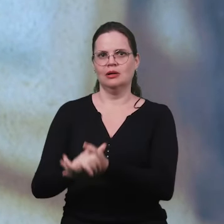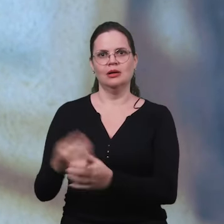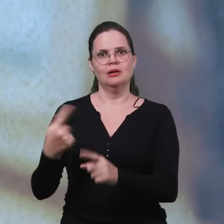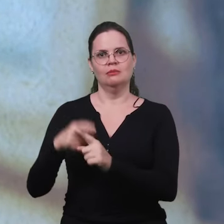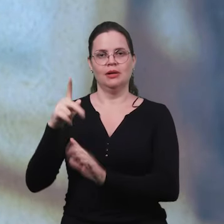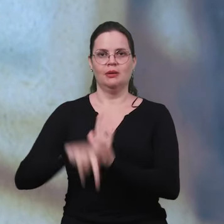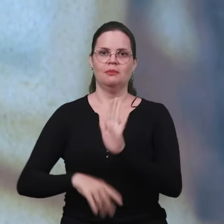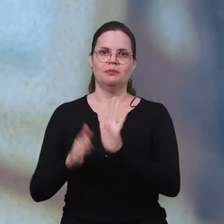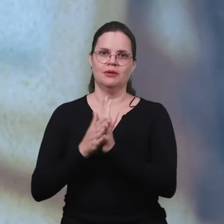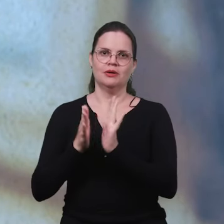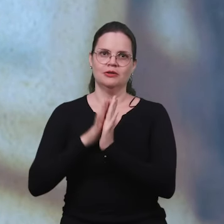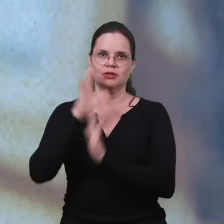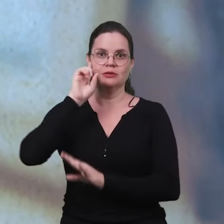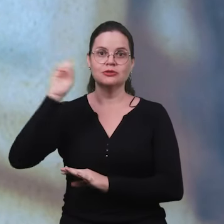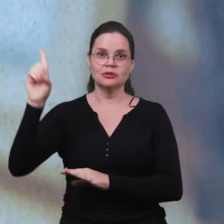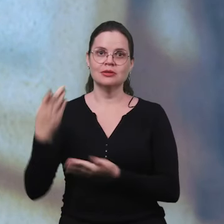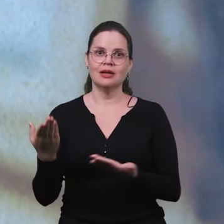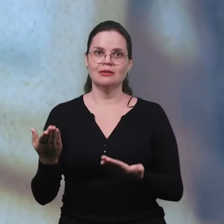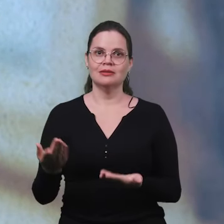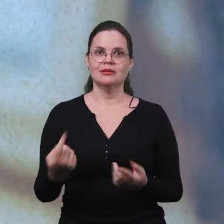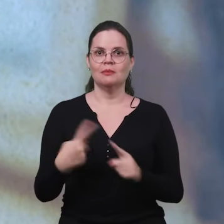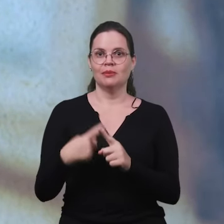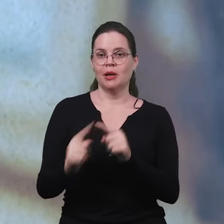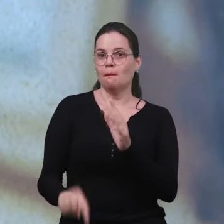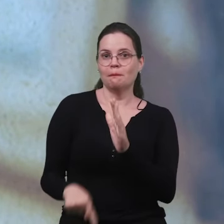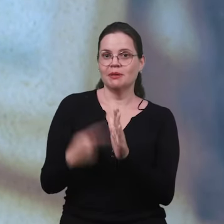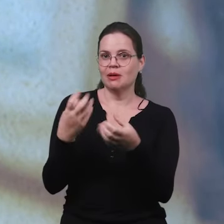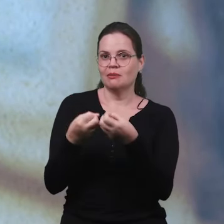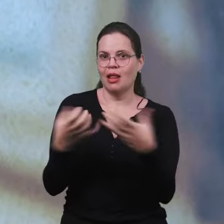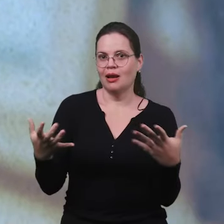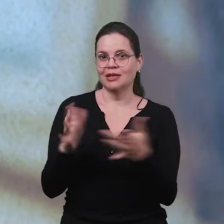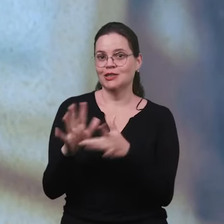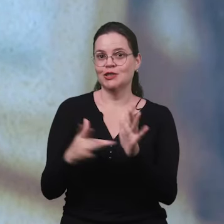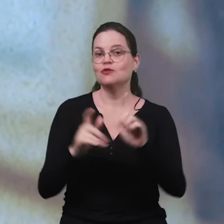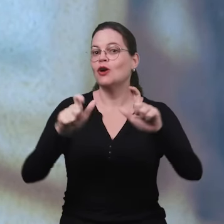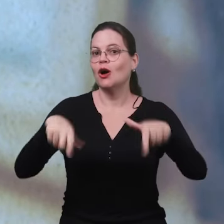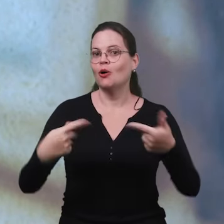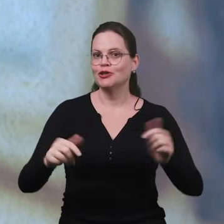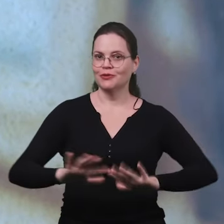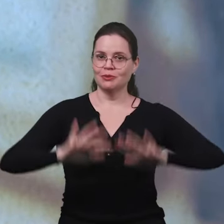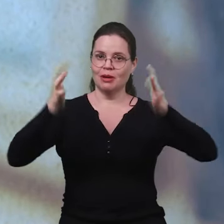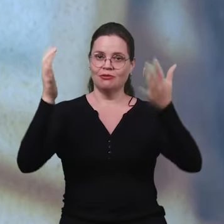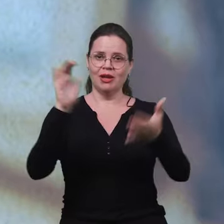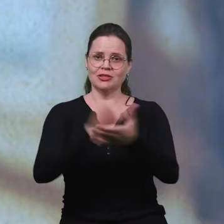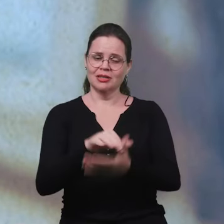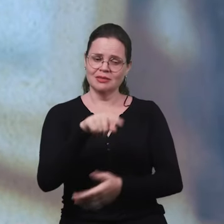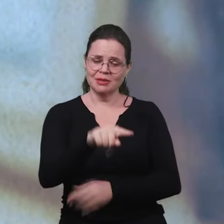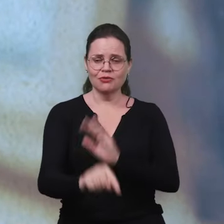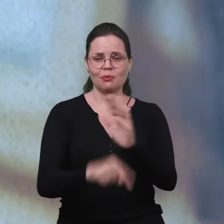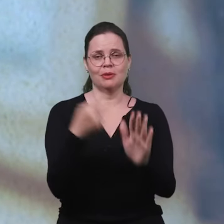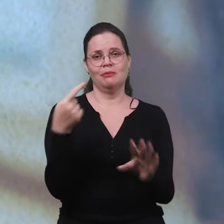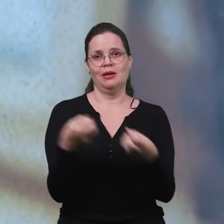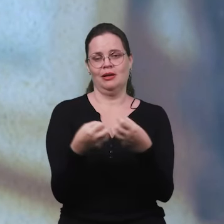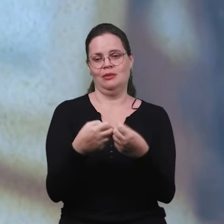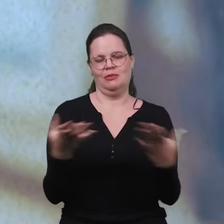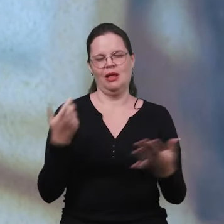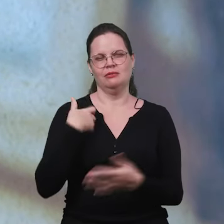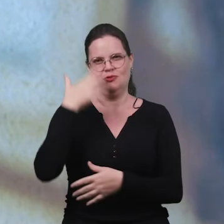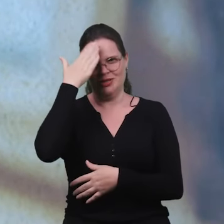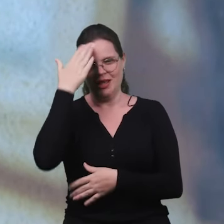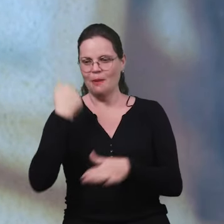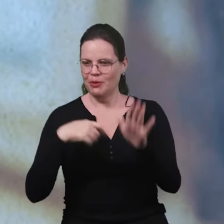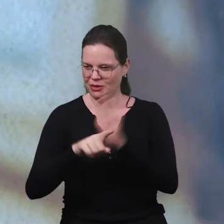ele é um projeto de Deus. Exatamente. E tanto que o primeiro milagre de Jesus foi realizado numa festa de casamento. E aí contei, você